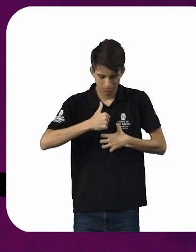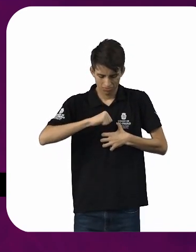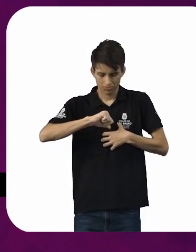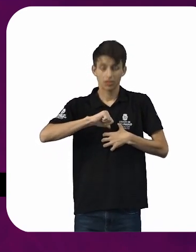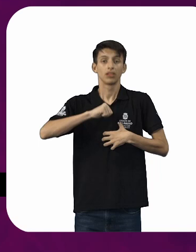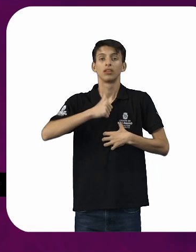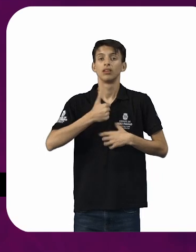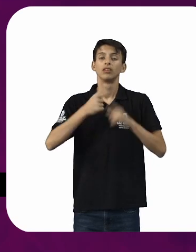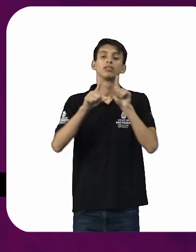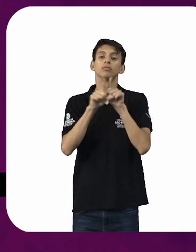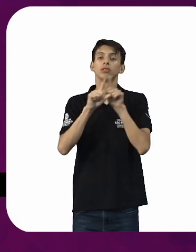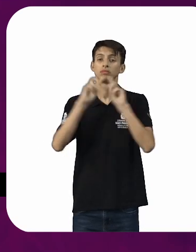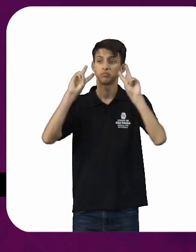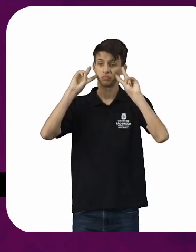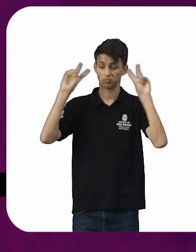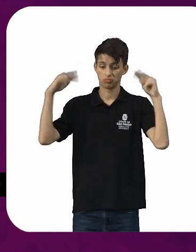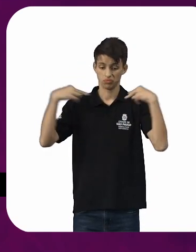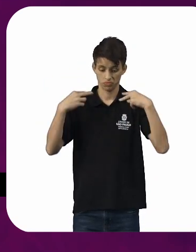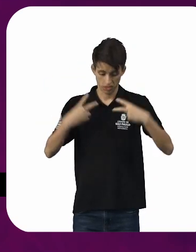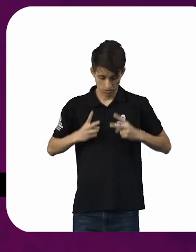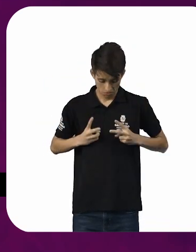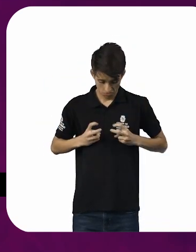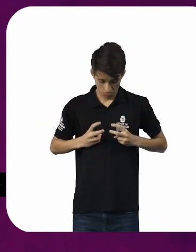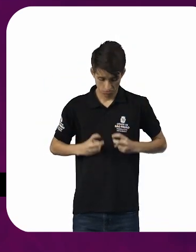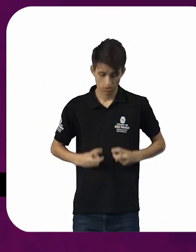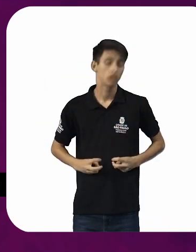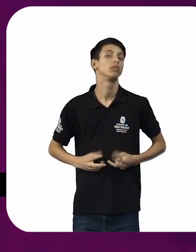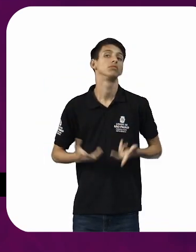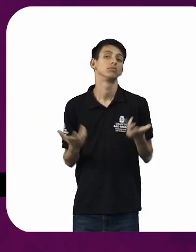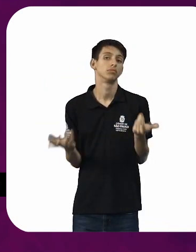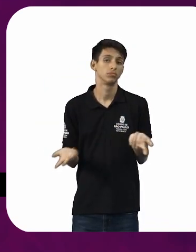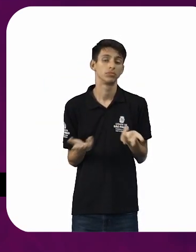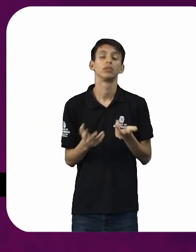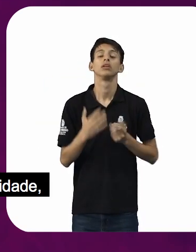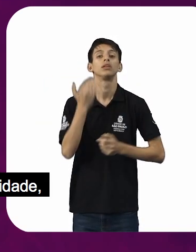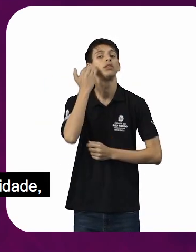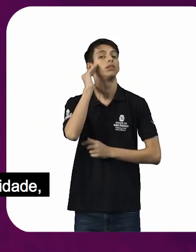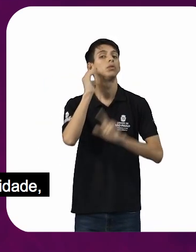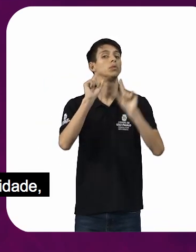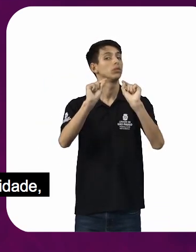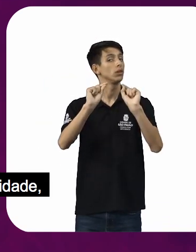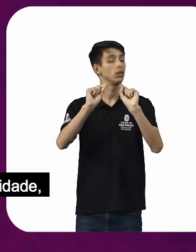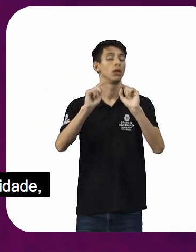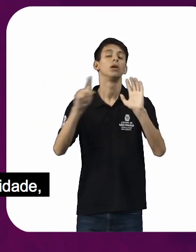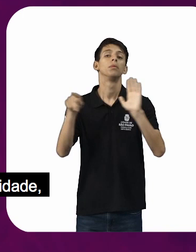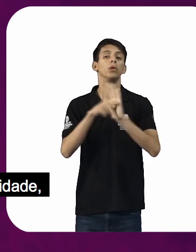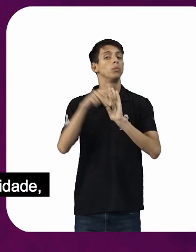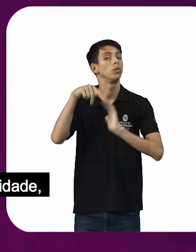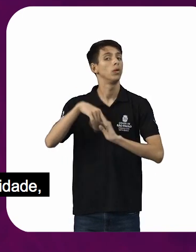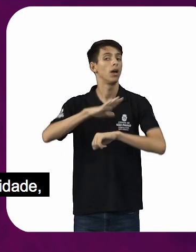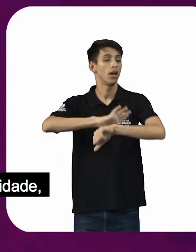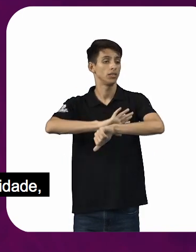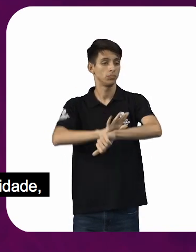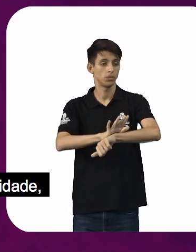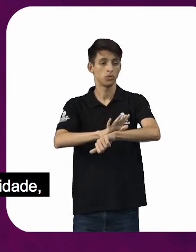na sua posição e a sua forma de se relacionar com o mundo. Porque a gente tem que entender que o racismo, ele não fere só porque ele